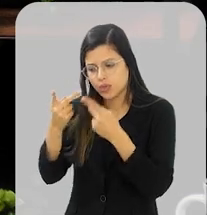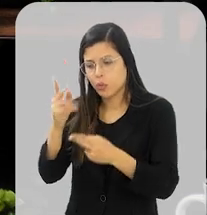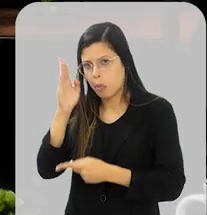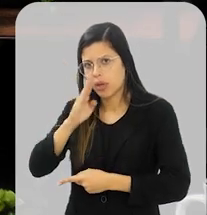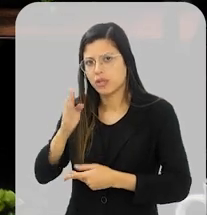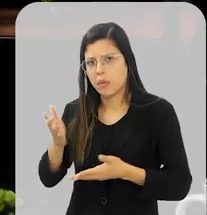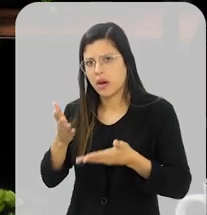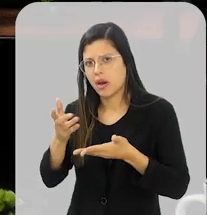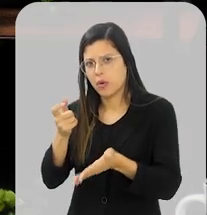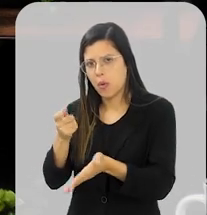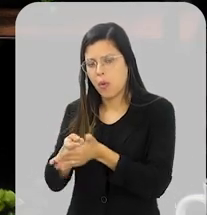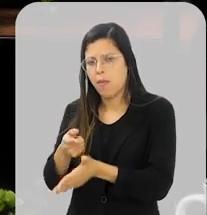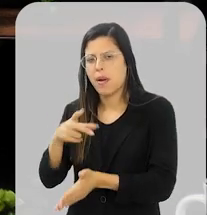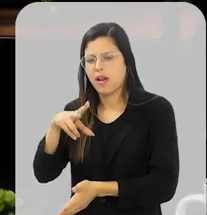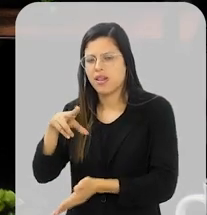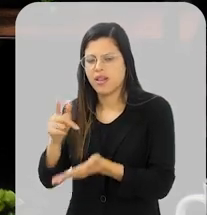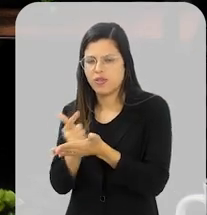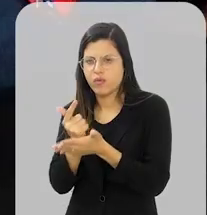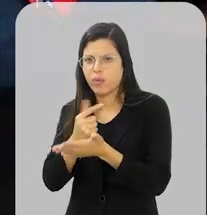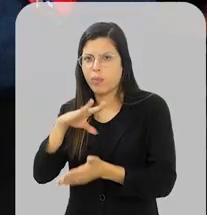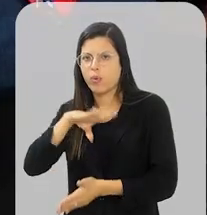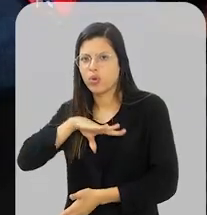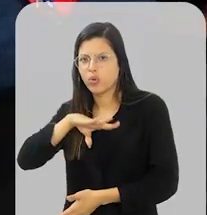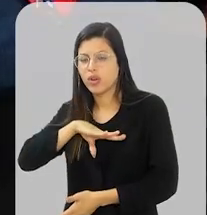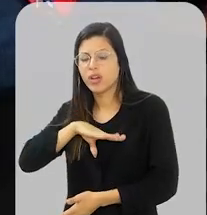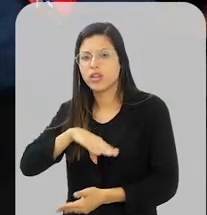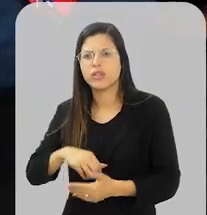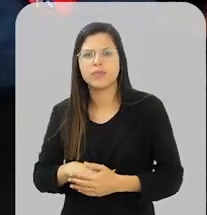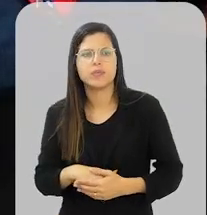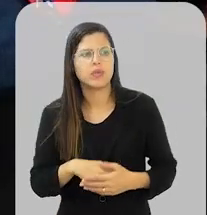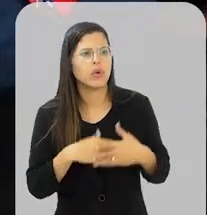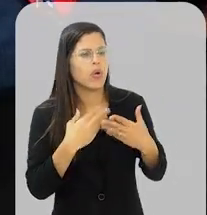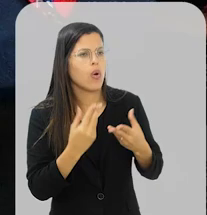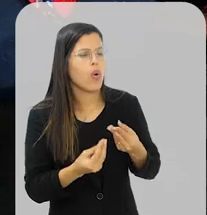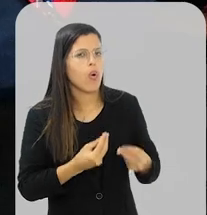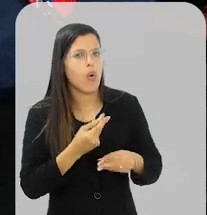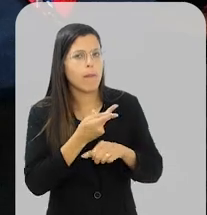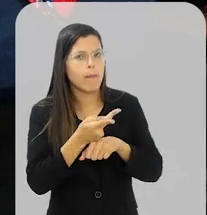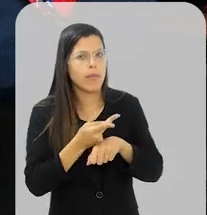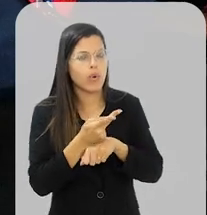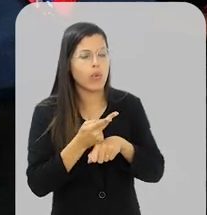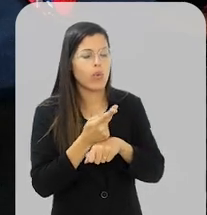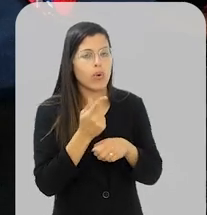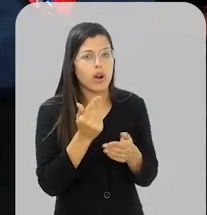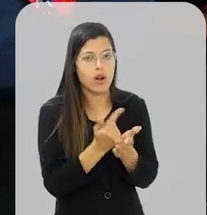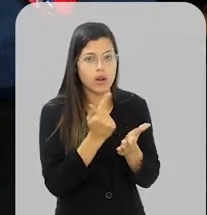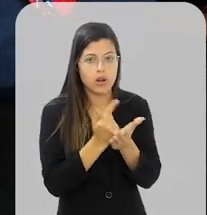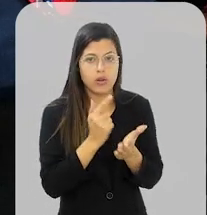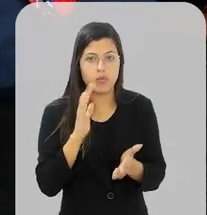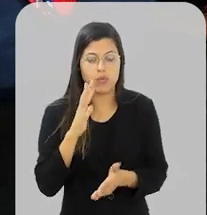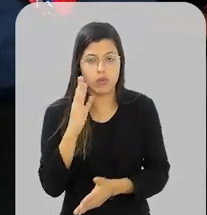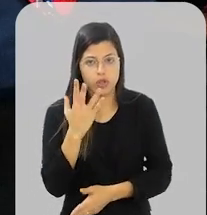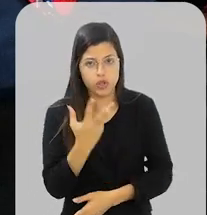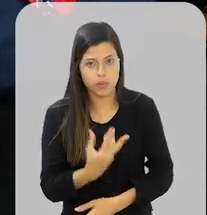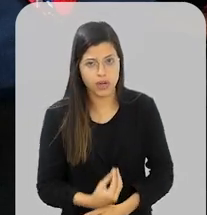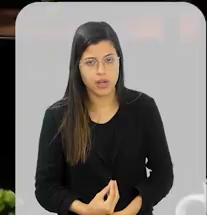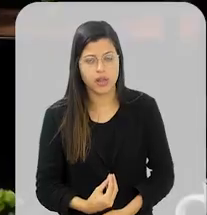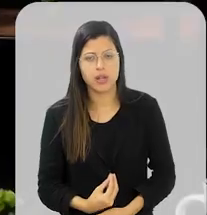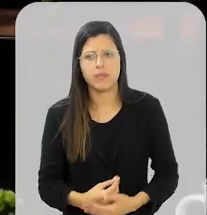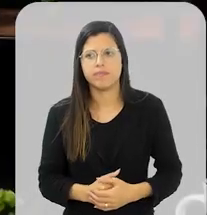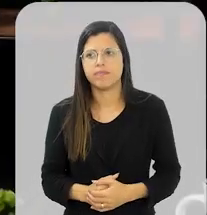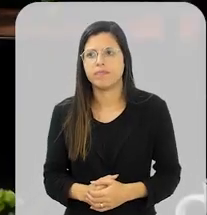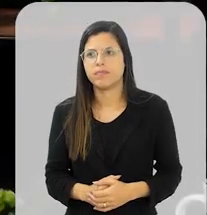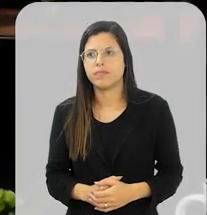levar algum livro em português. Como é a procura por um livro espírita? Então, o